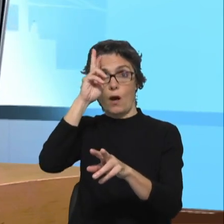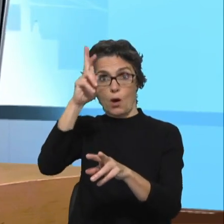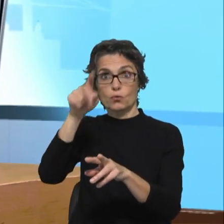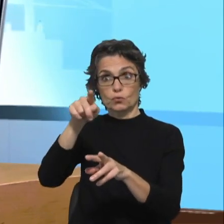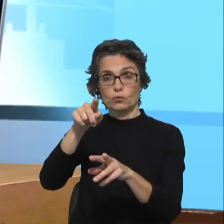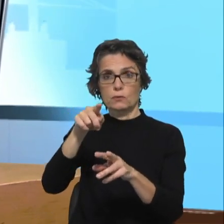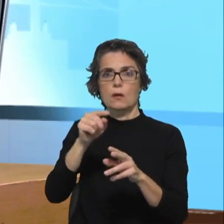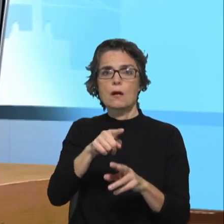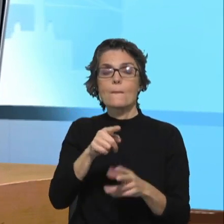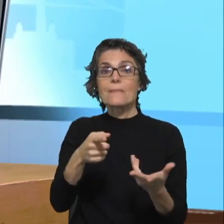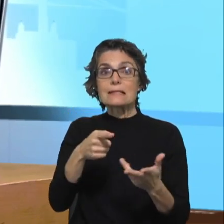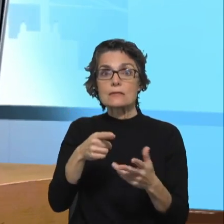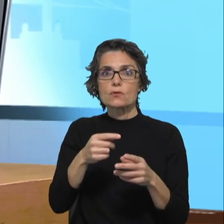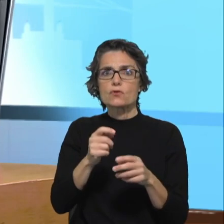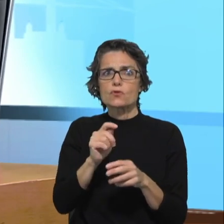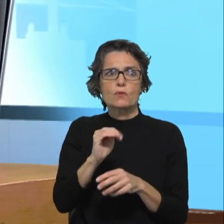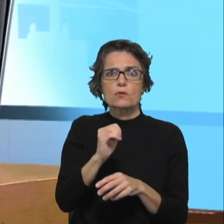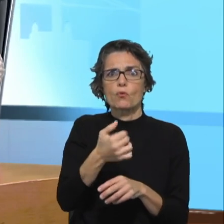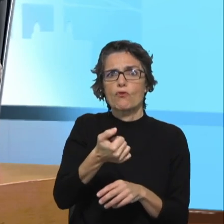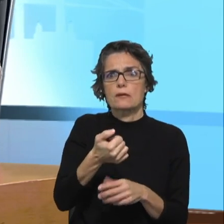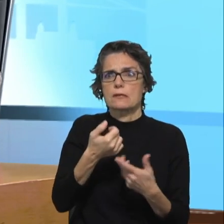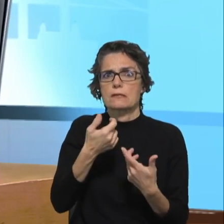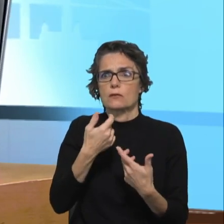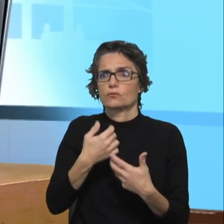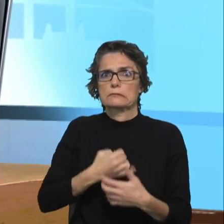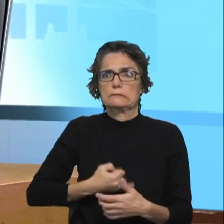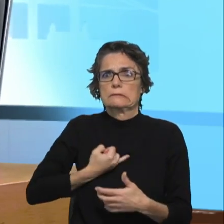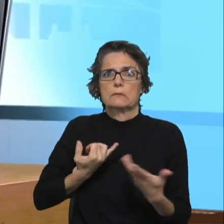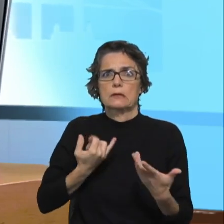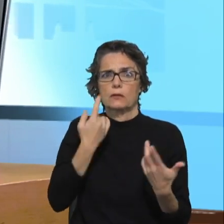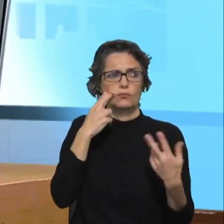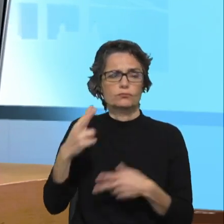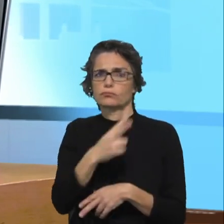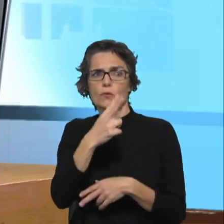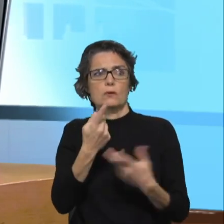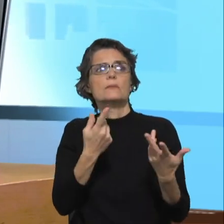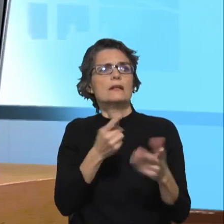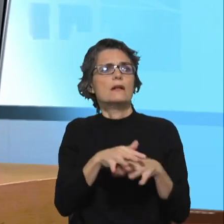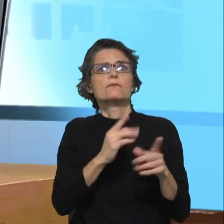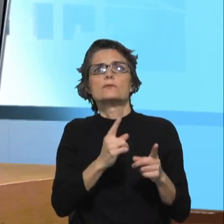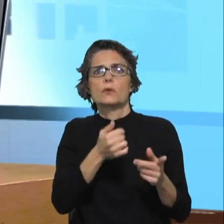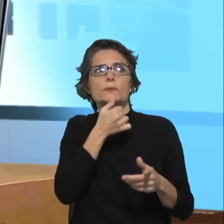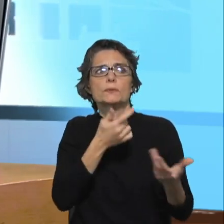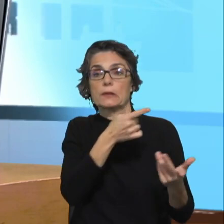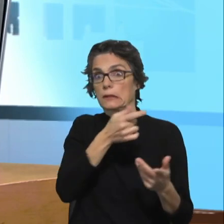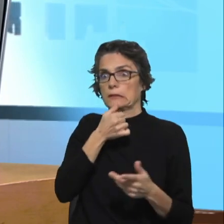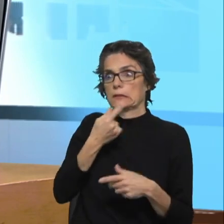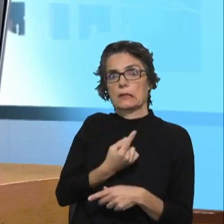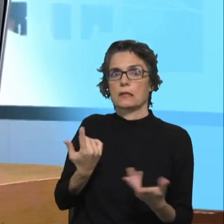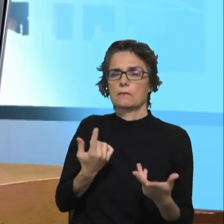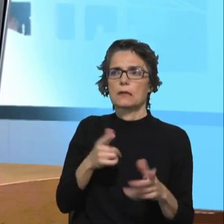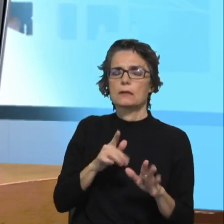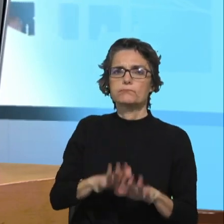foi de autêntico pânico. Então, toda a gente se vira para o oficial, que era o Petrov. E ele tem que decidir. Ele faz um compasso de